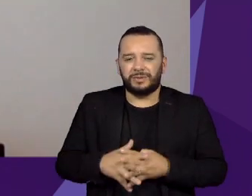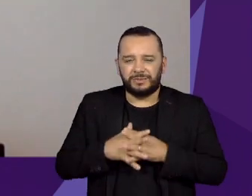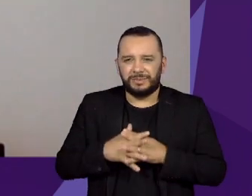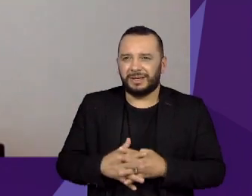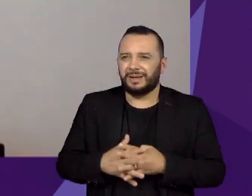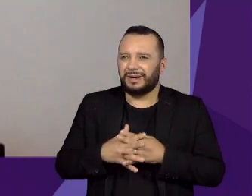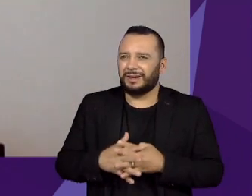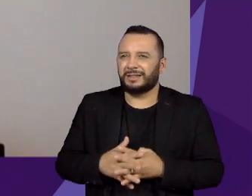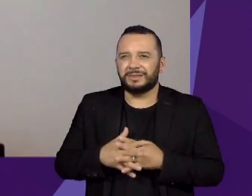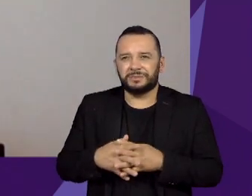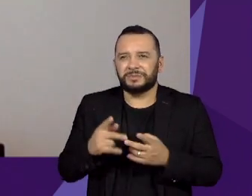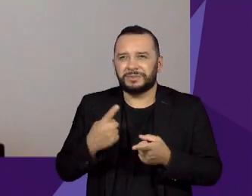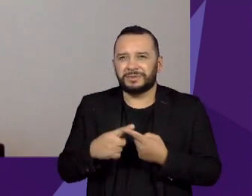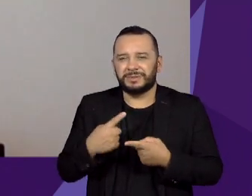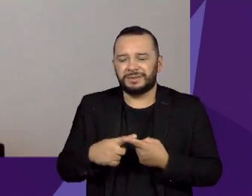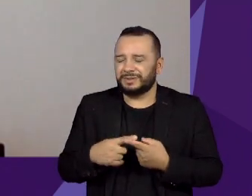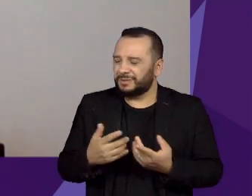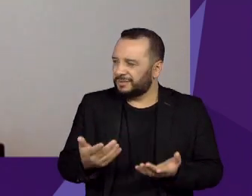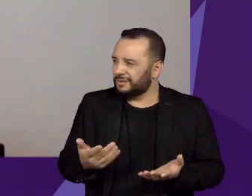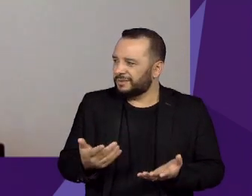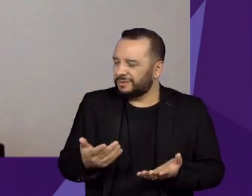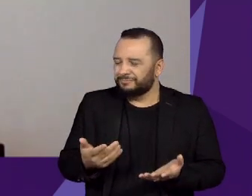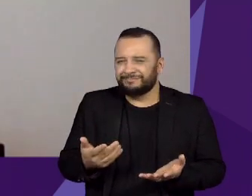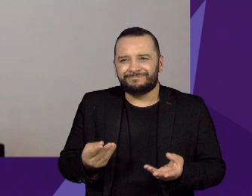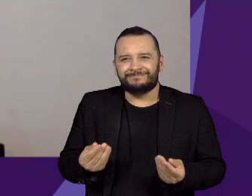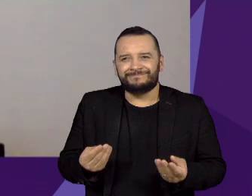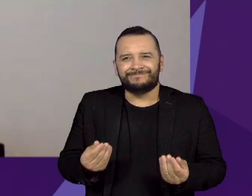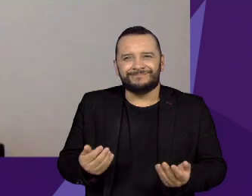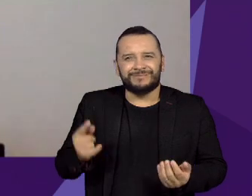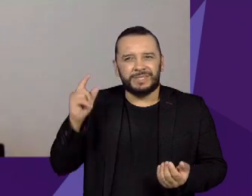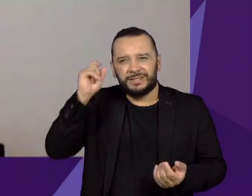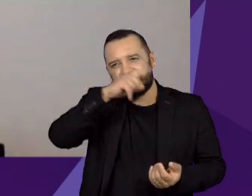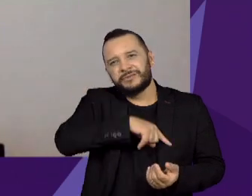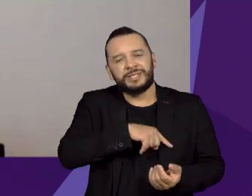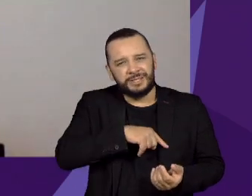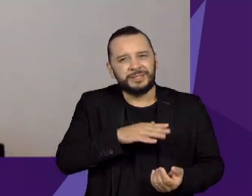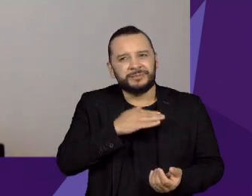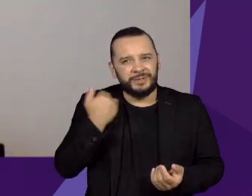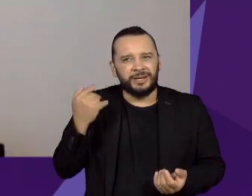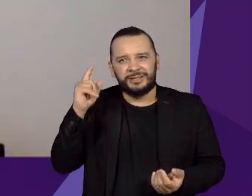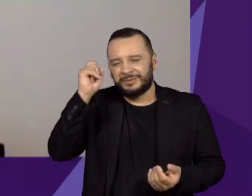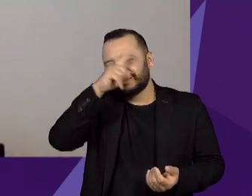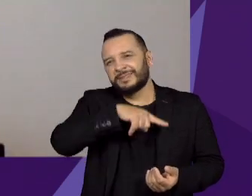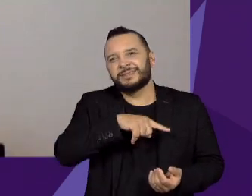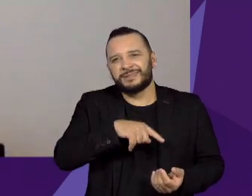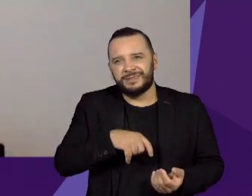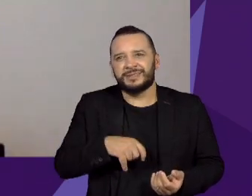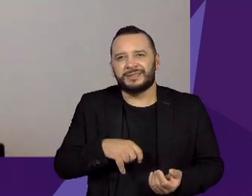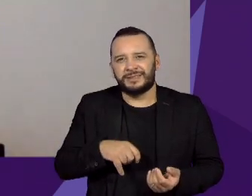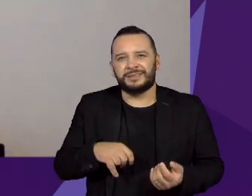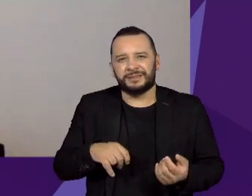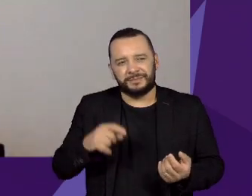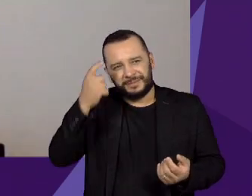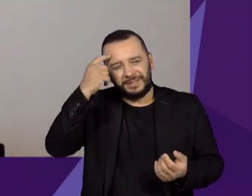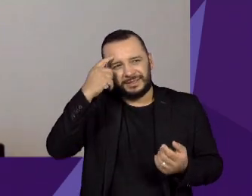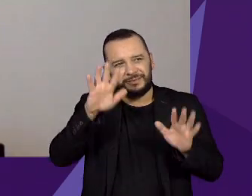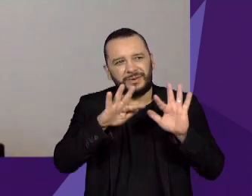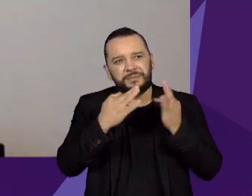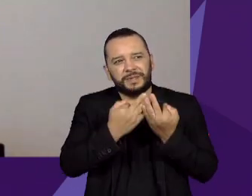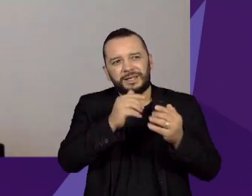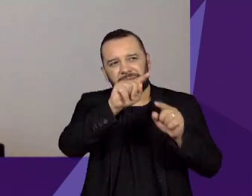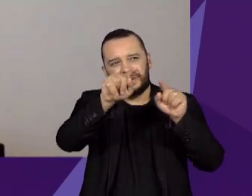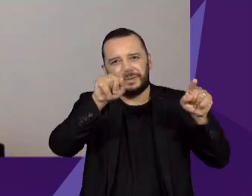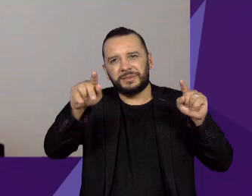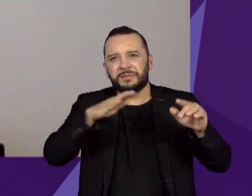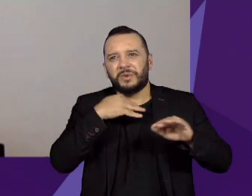porque foi muito duro. É uma experiência muito dura. Eu me somo aí às milhares de famílias que tiveram